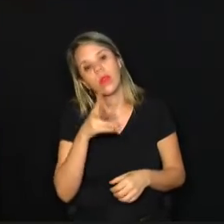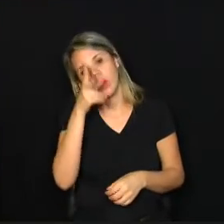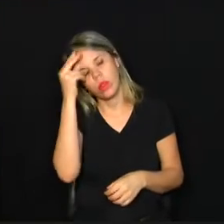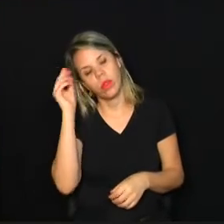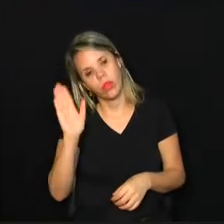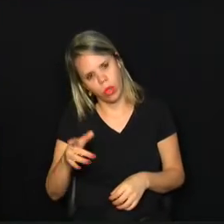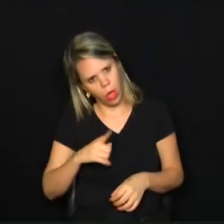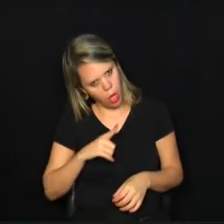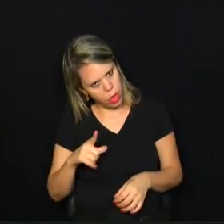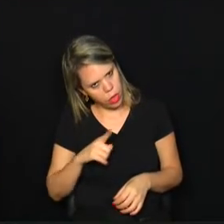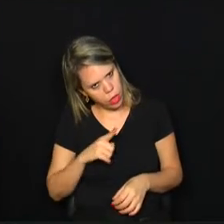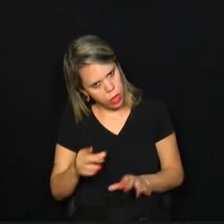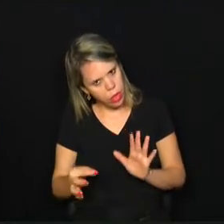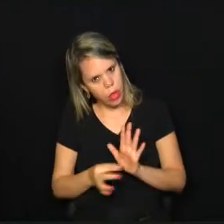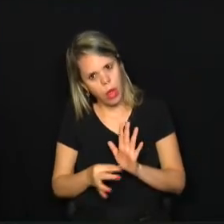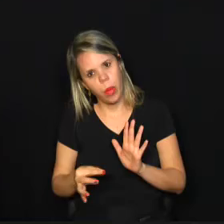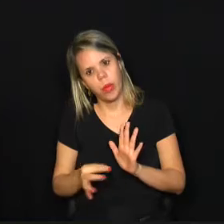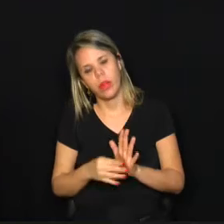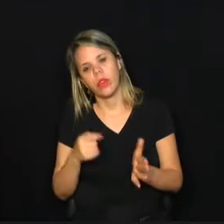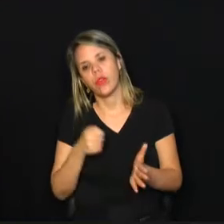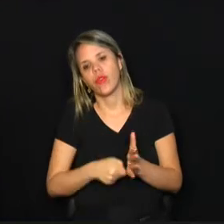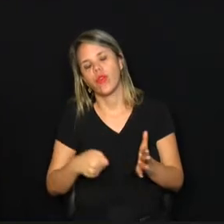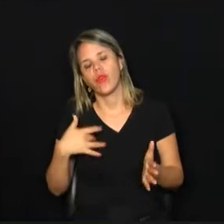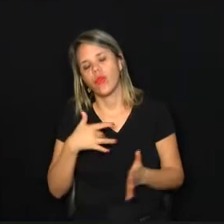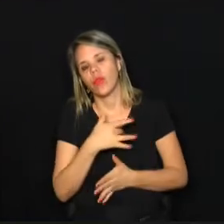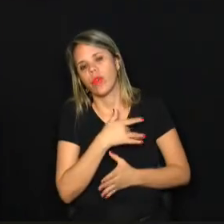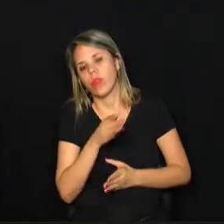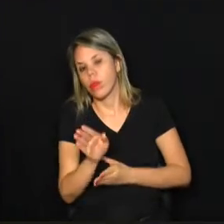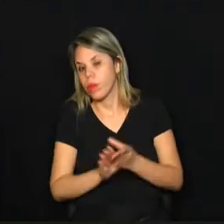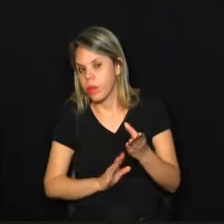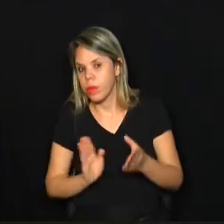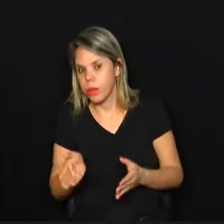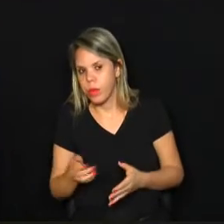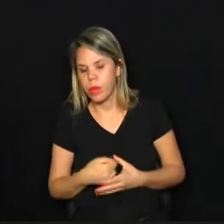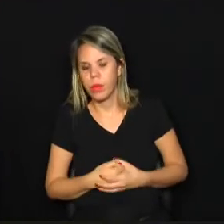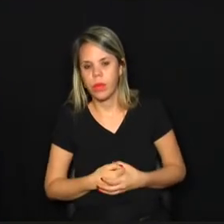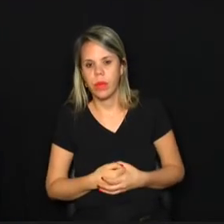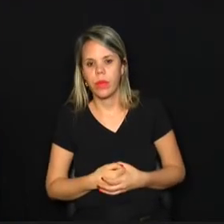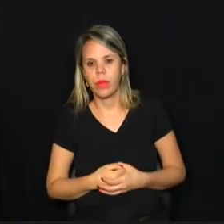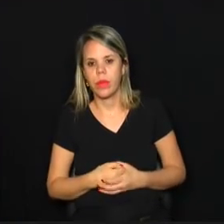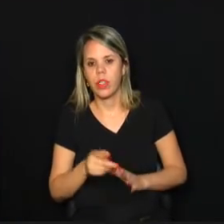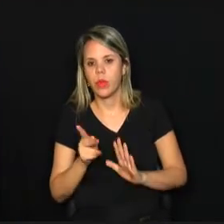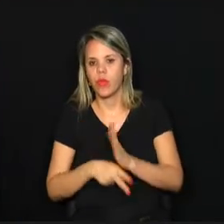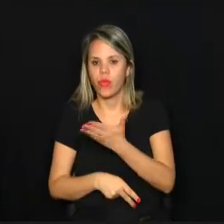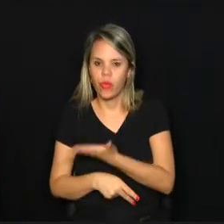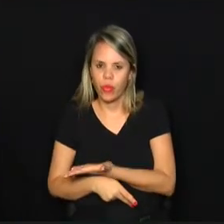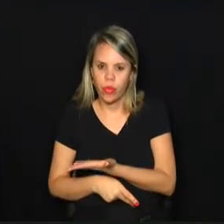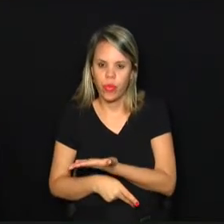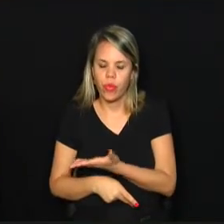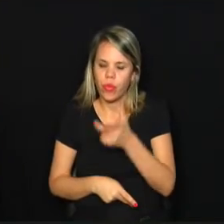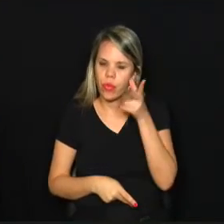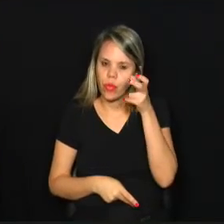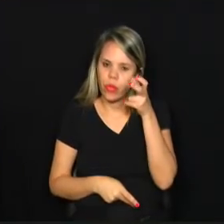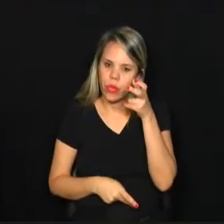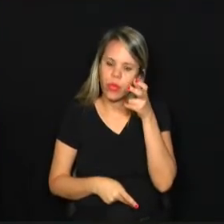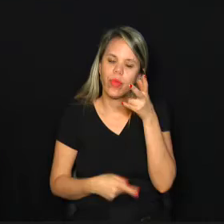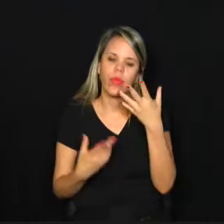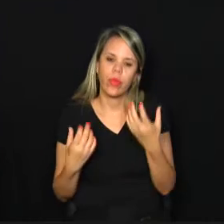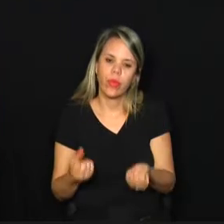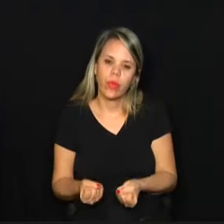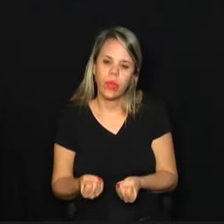parecer do Conselho Municipal de Saúde em relação a esse projeto, ele foi ouvido,